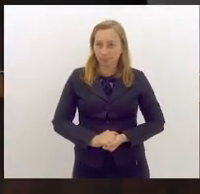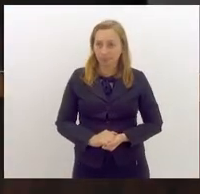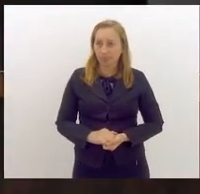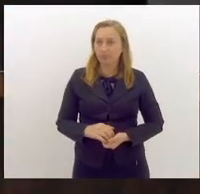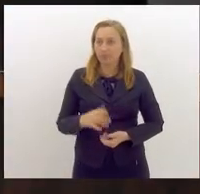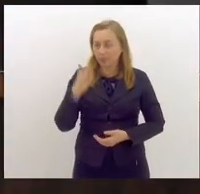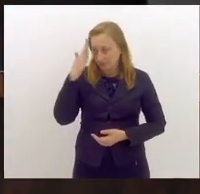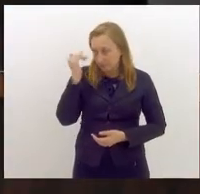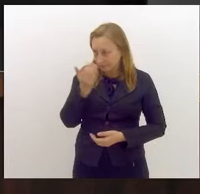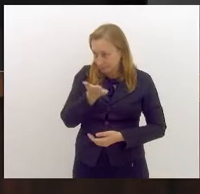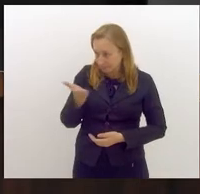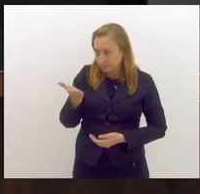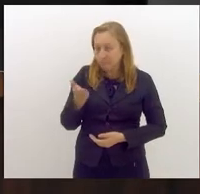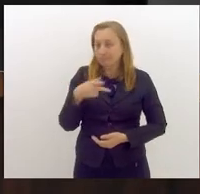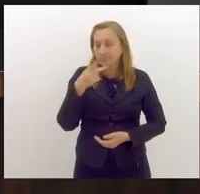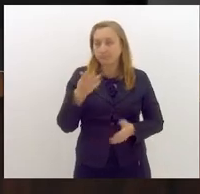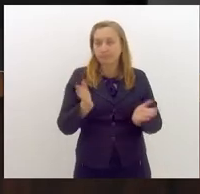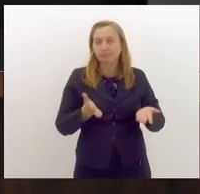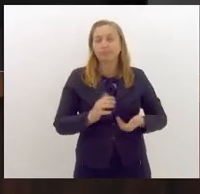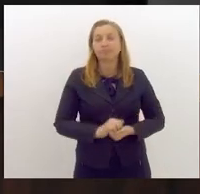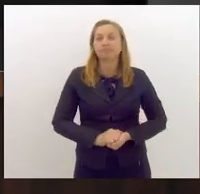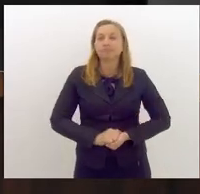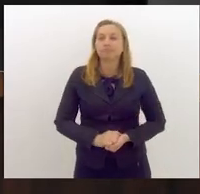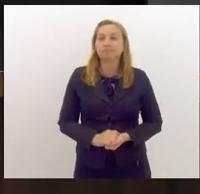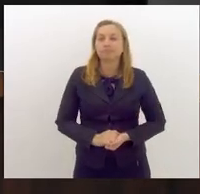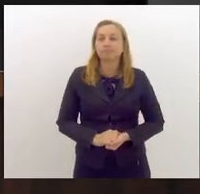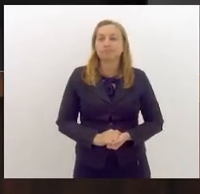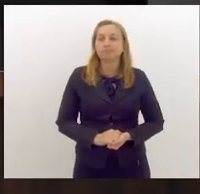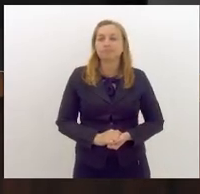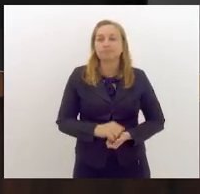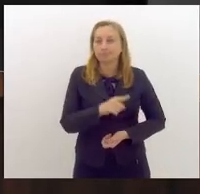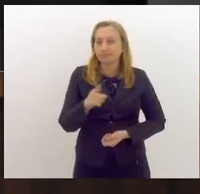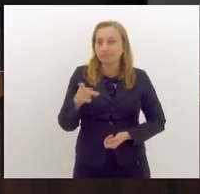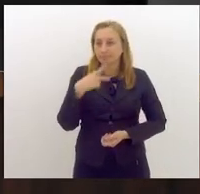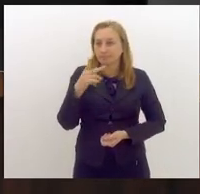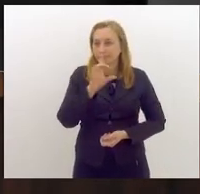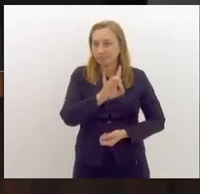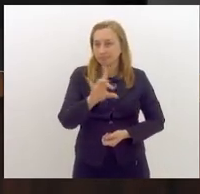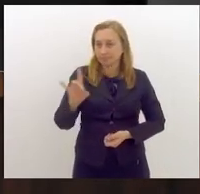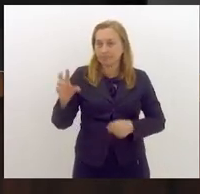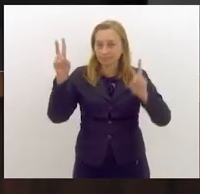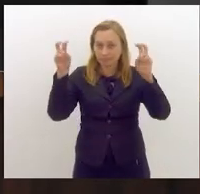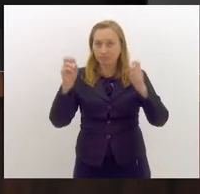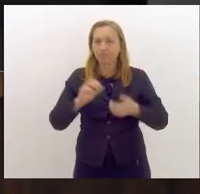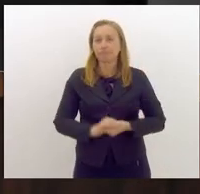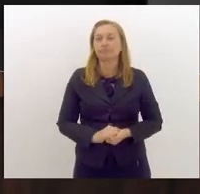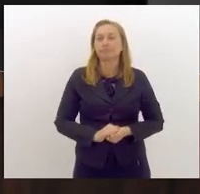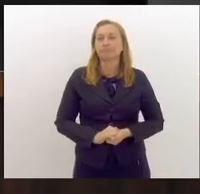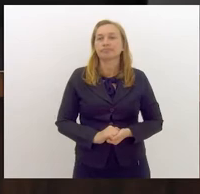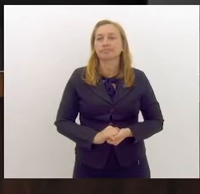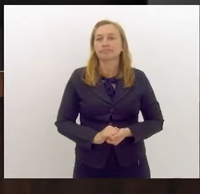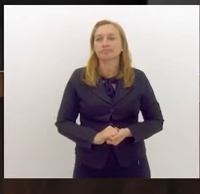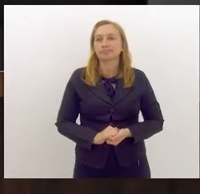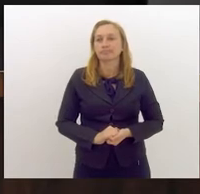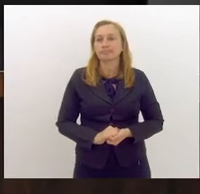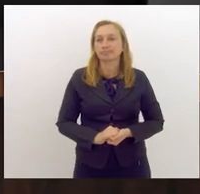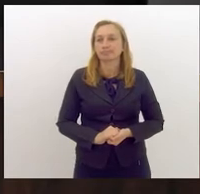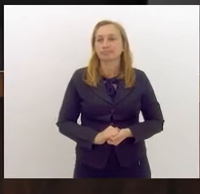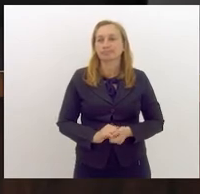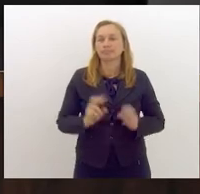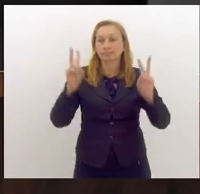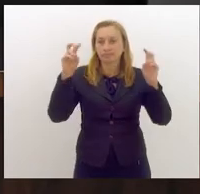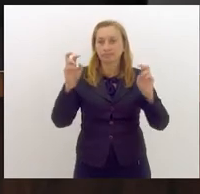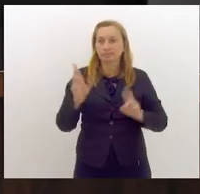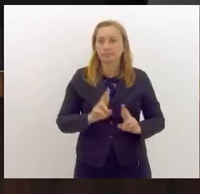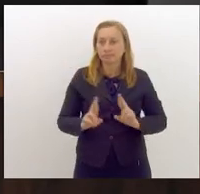notícias sabe daí que eu vou dizer agora mas como vocês falaram aí cada um de um tema e acaba que são temas